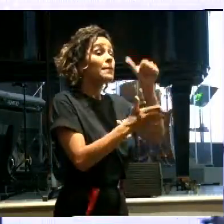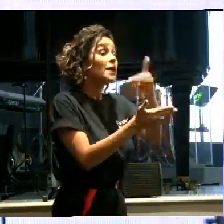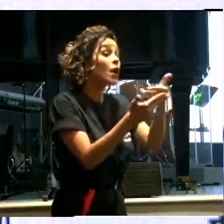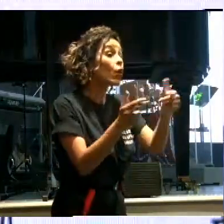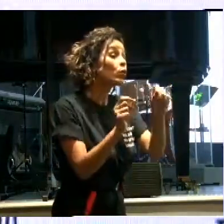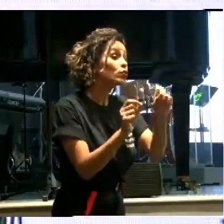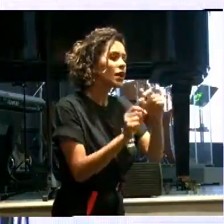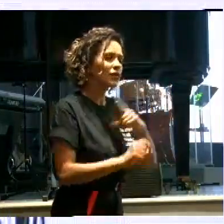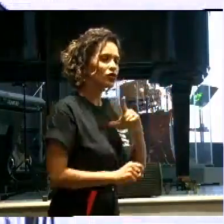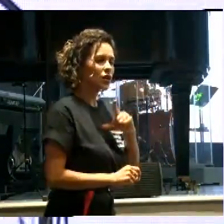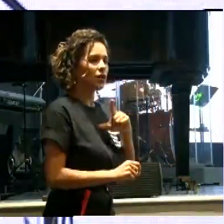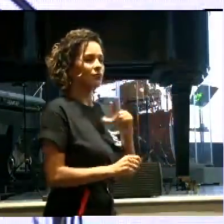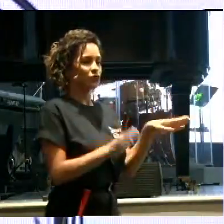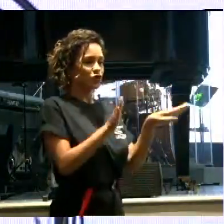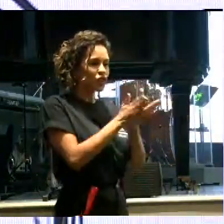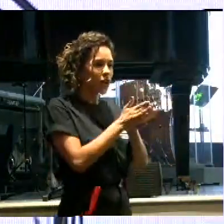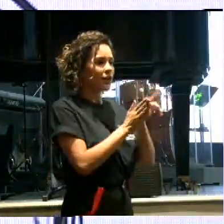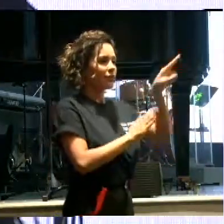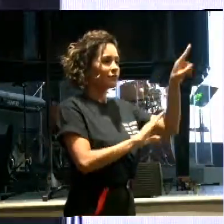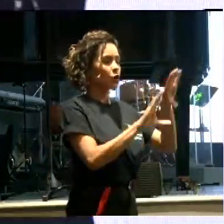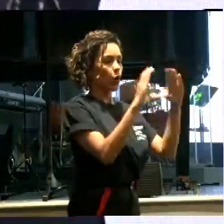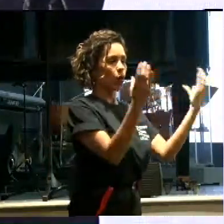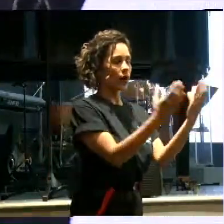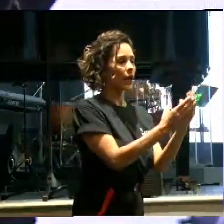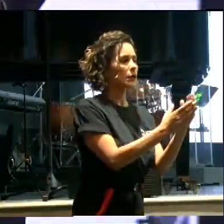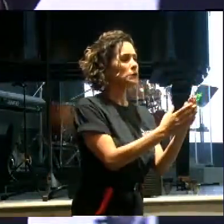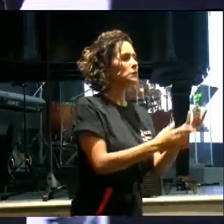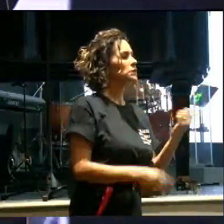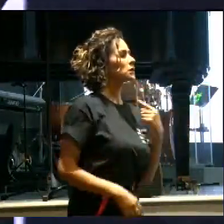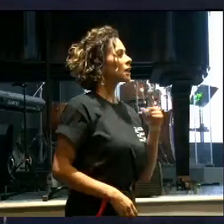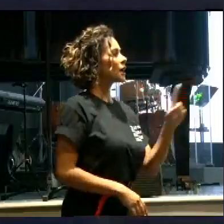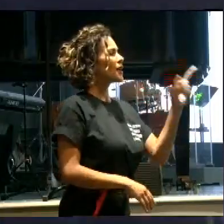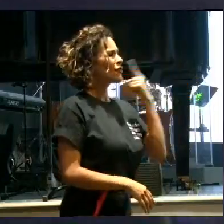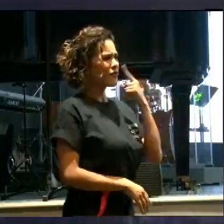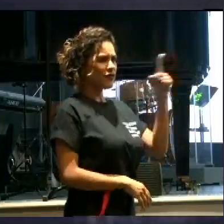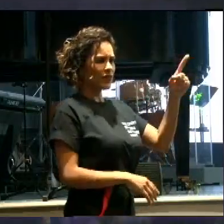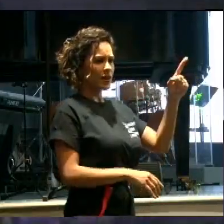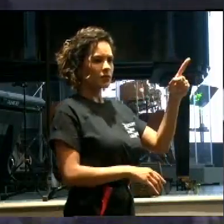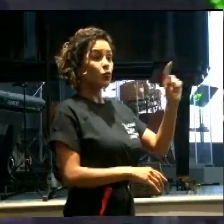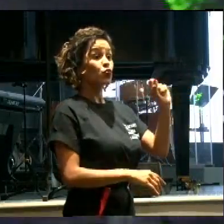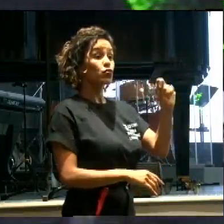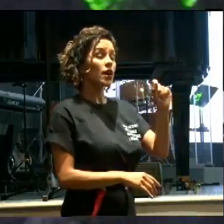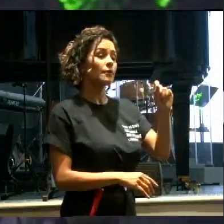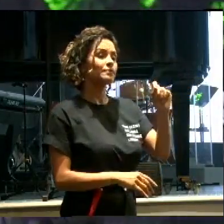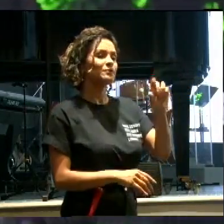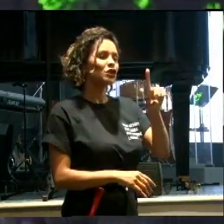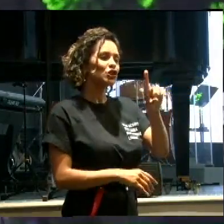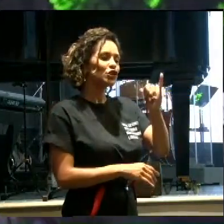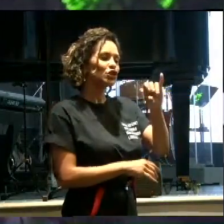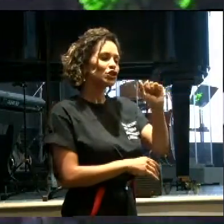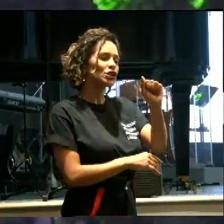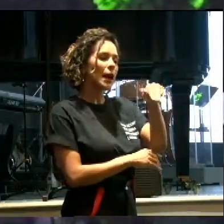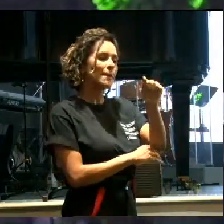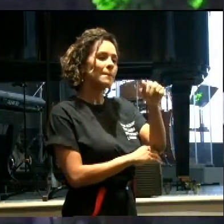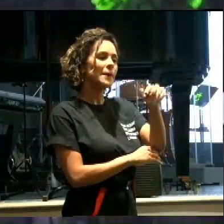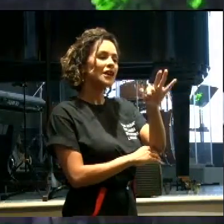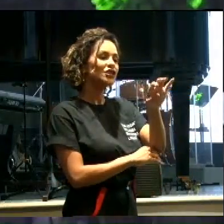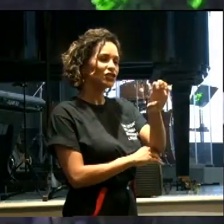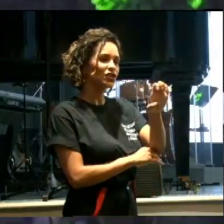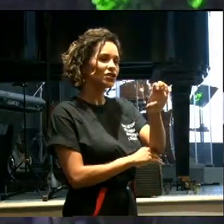diamante gigante que girava. E eu falei: gente do céu, eu sou um diamante, eu só preciso ser